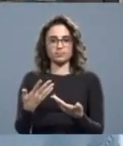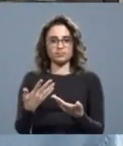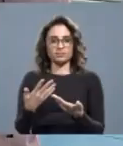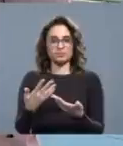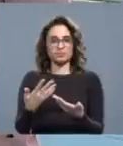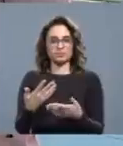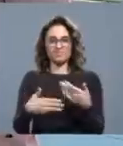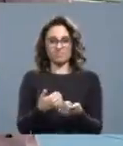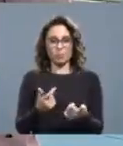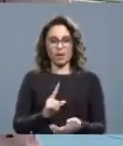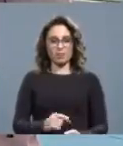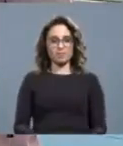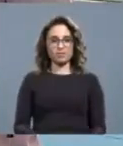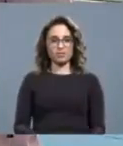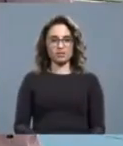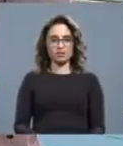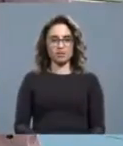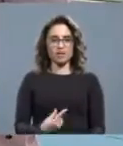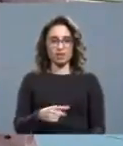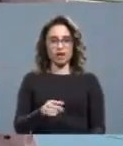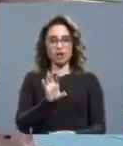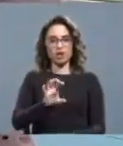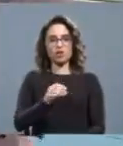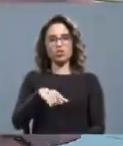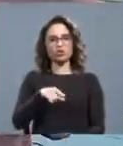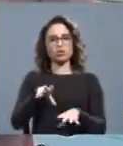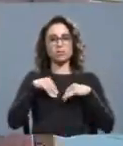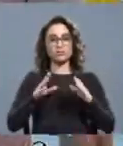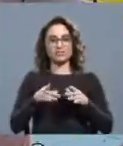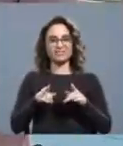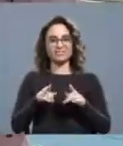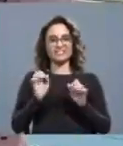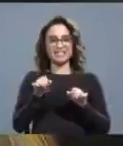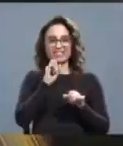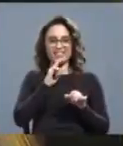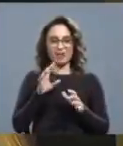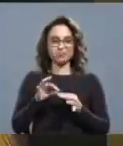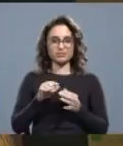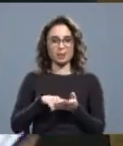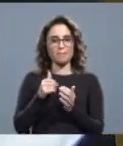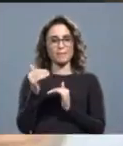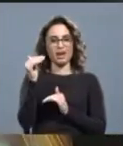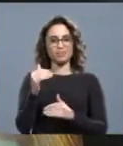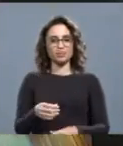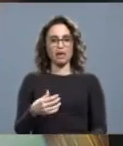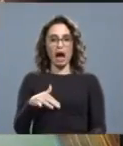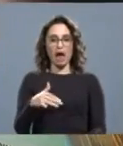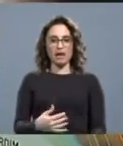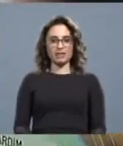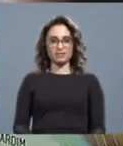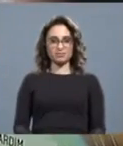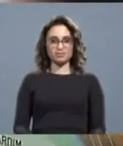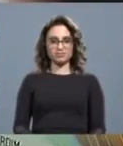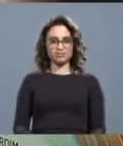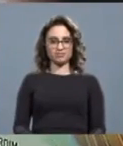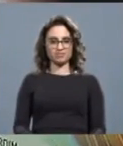não está a correr bem. É a realidade e temos que aceitar, mas sim, nós conseguimos vincular e acima de tudo. Ai, desculpe.